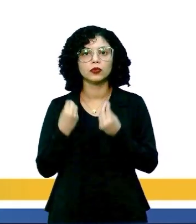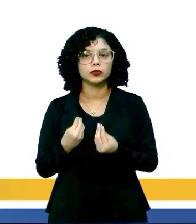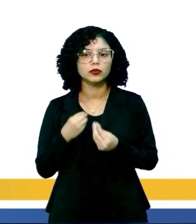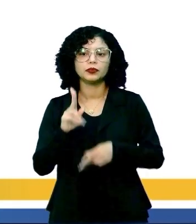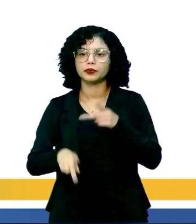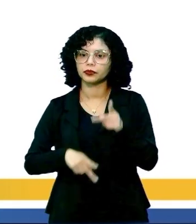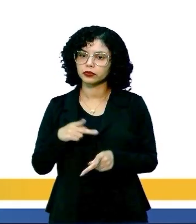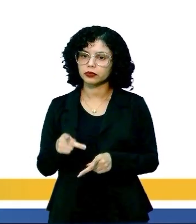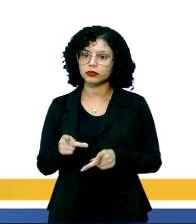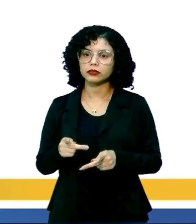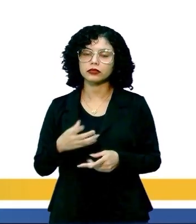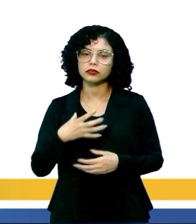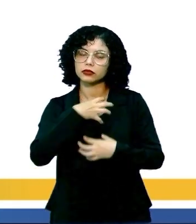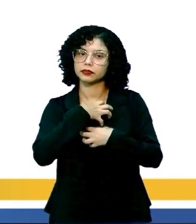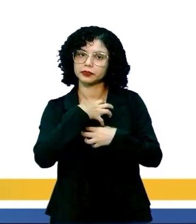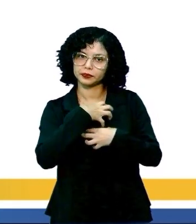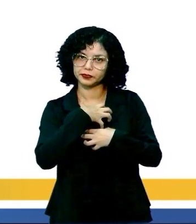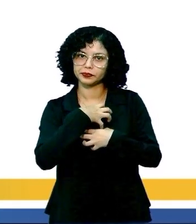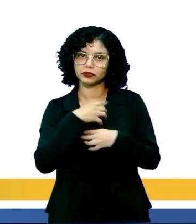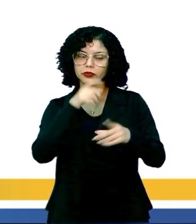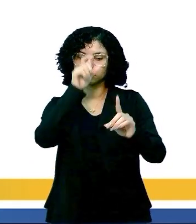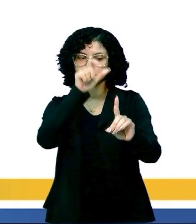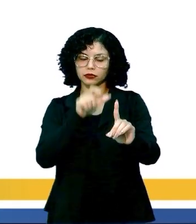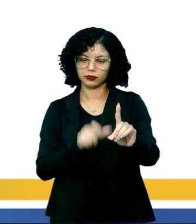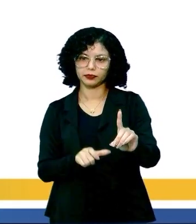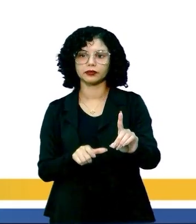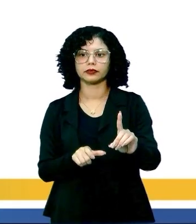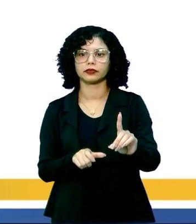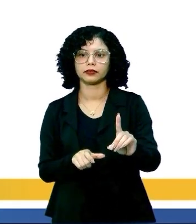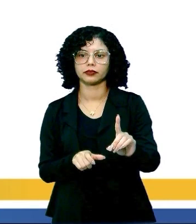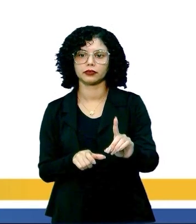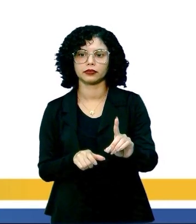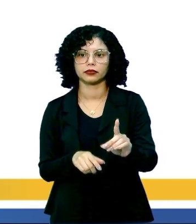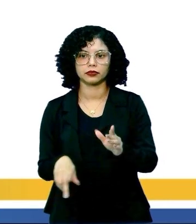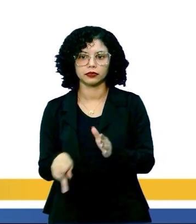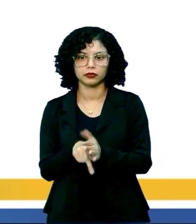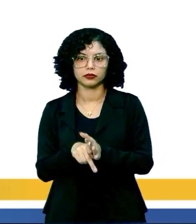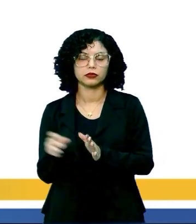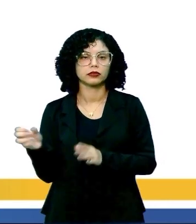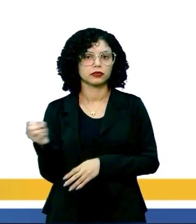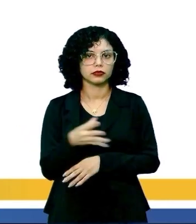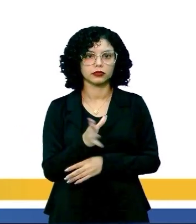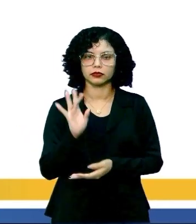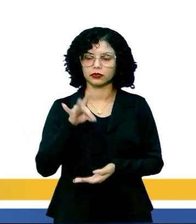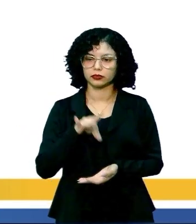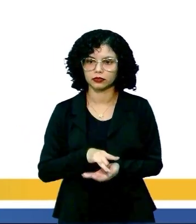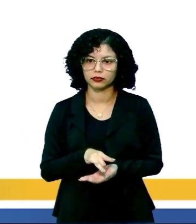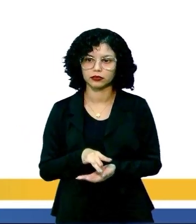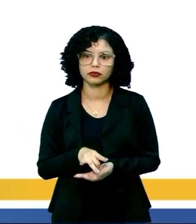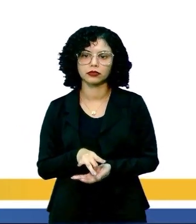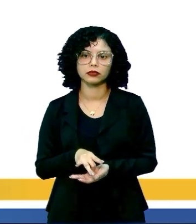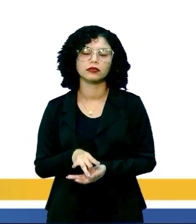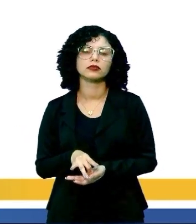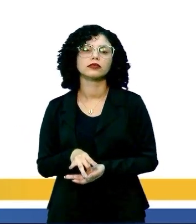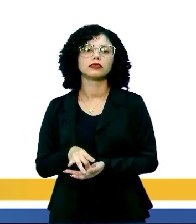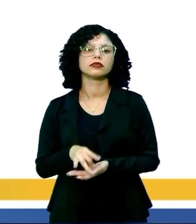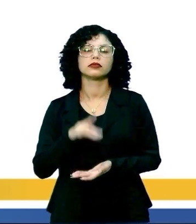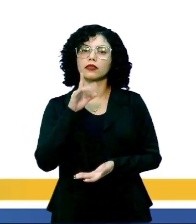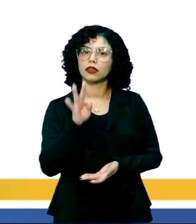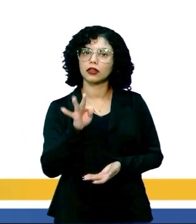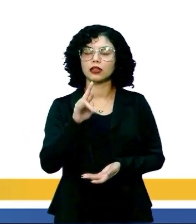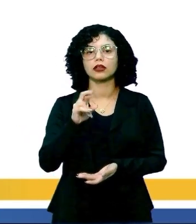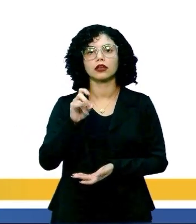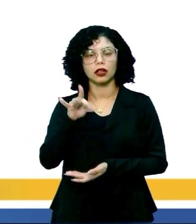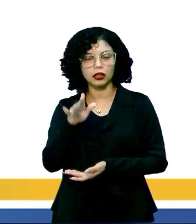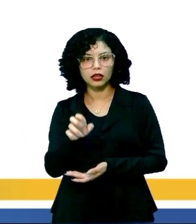se sentisse representado, se sentisse membro dessa nova realidade. O Tiradentes, né,